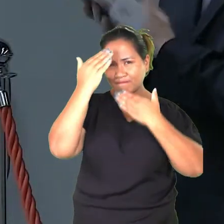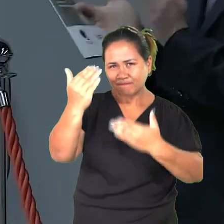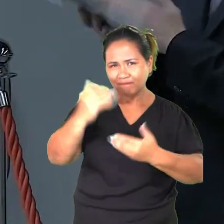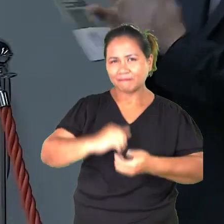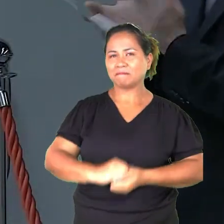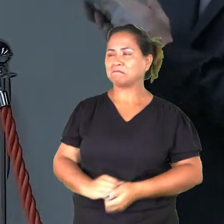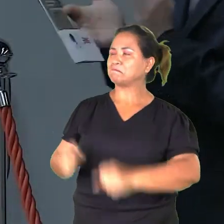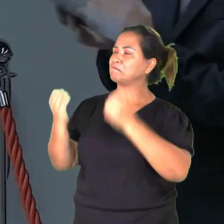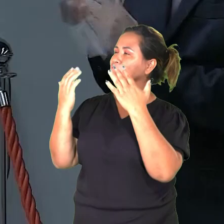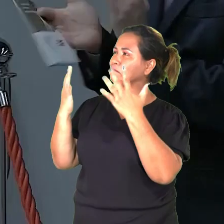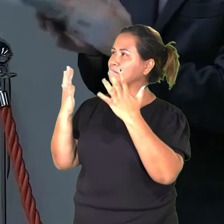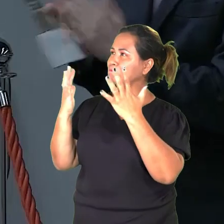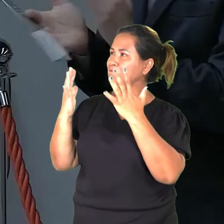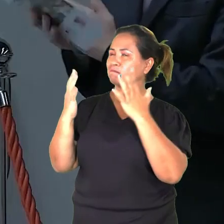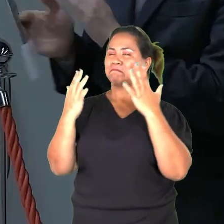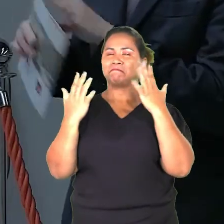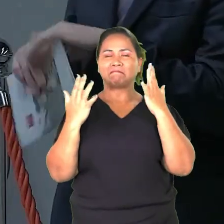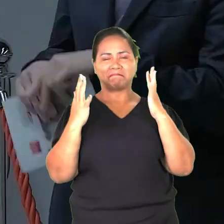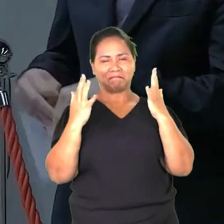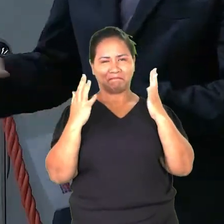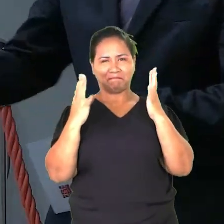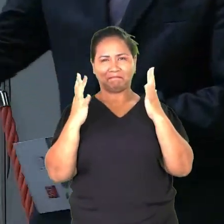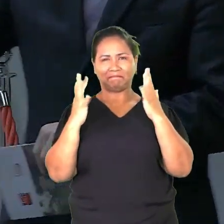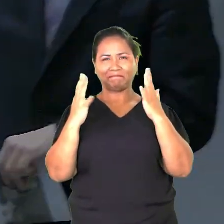Autoridades se cumprimentam.